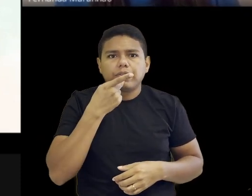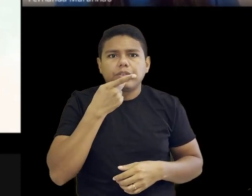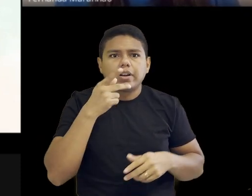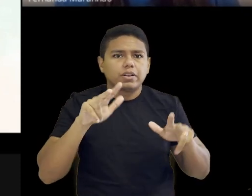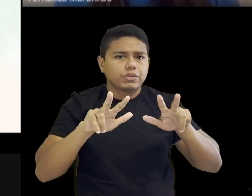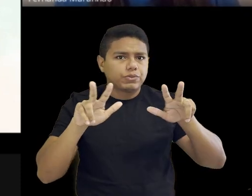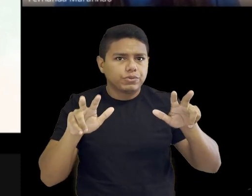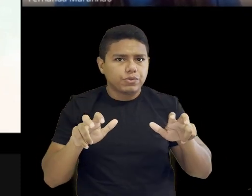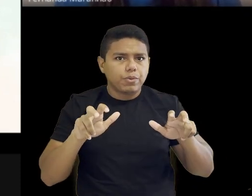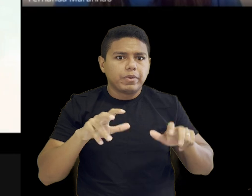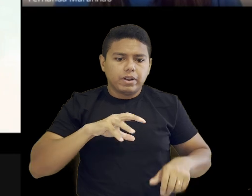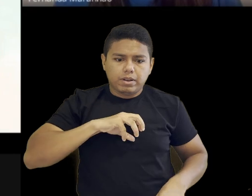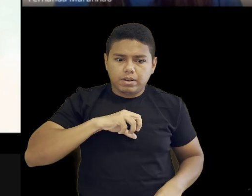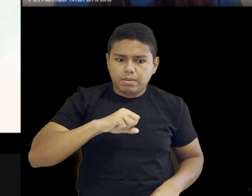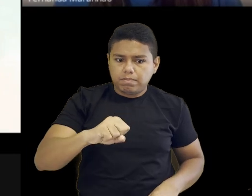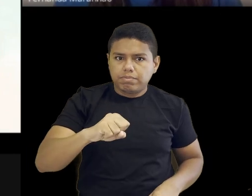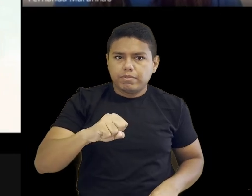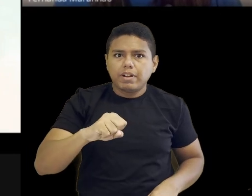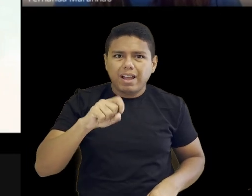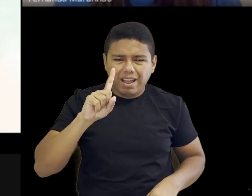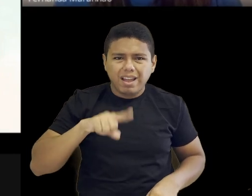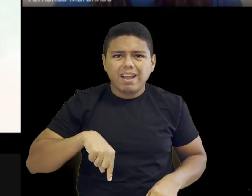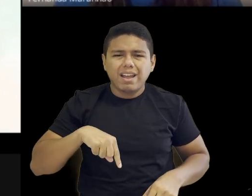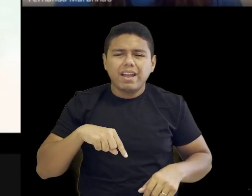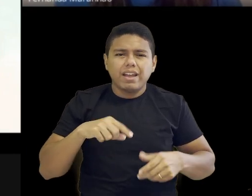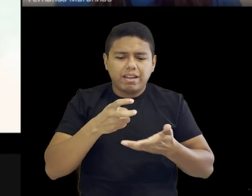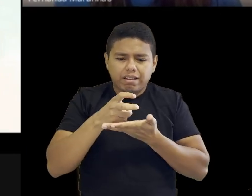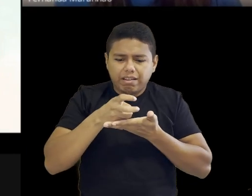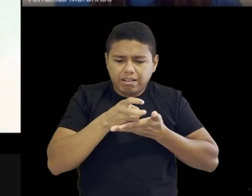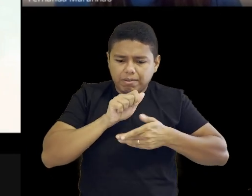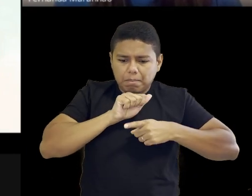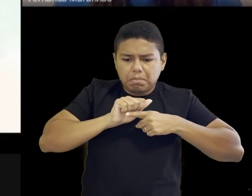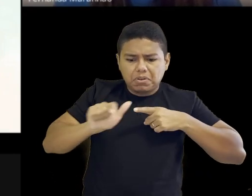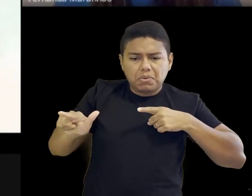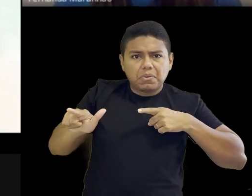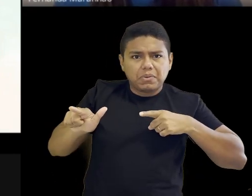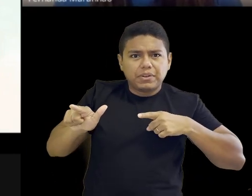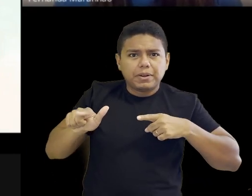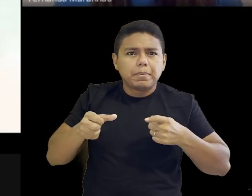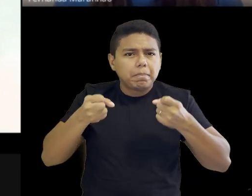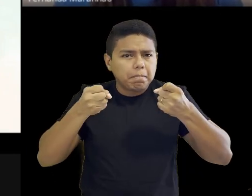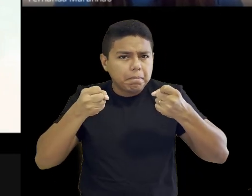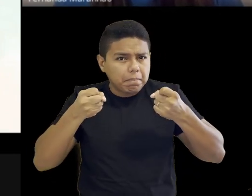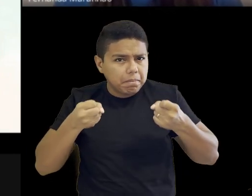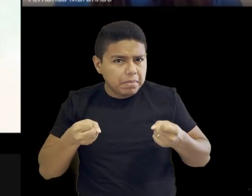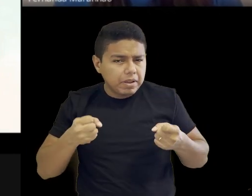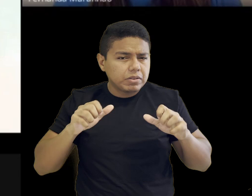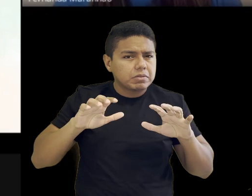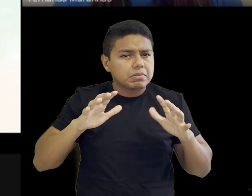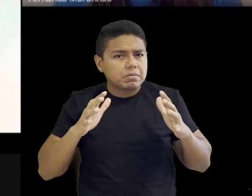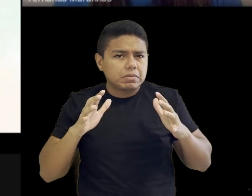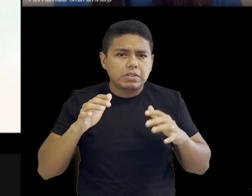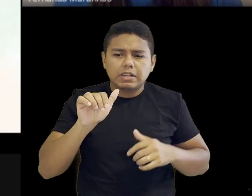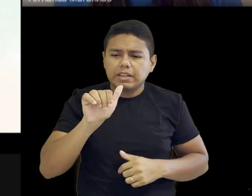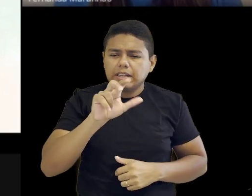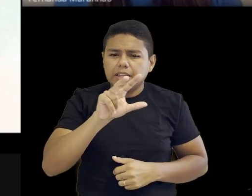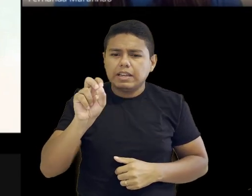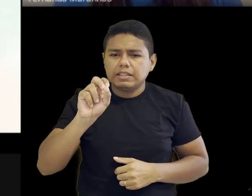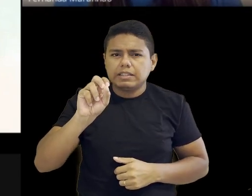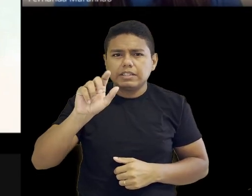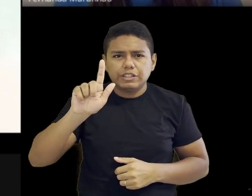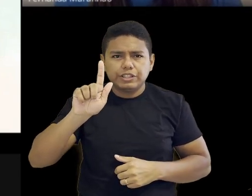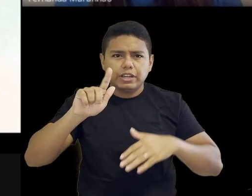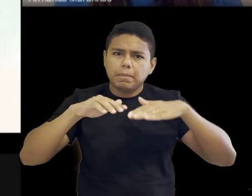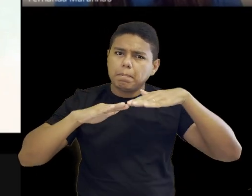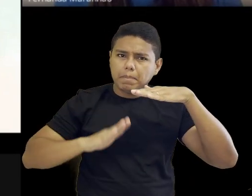gente passa a falar, no entanto, do abortamento, que por definição é a expulsão de feto, cujo o peso confirmado após o nascimento